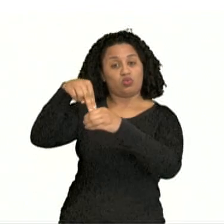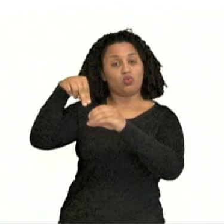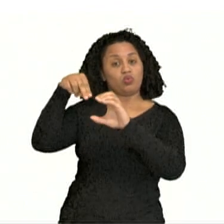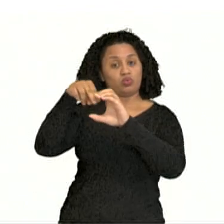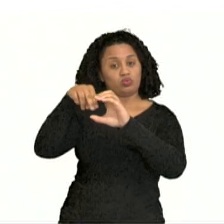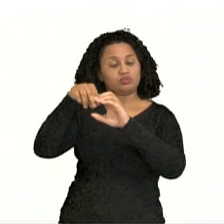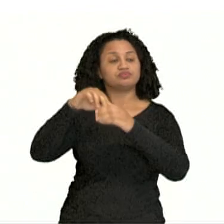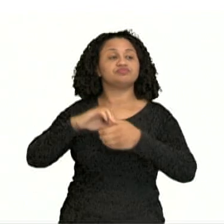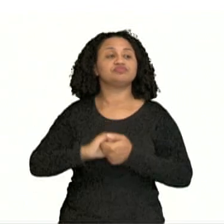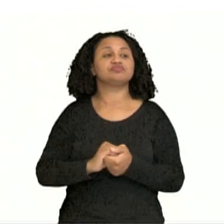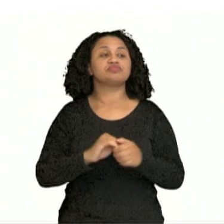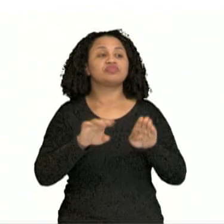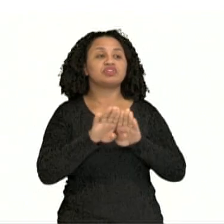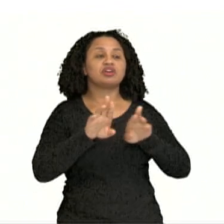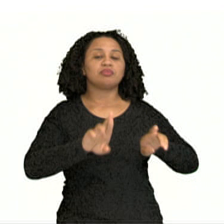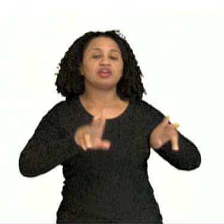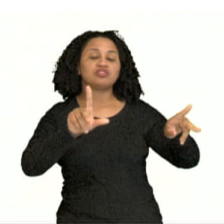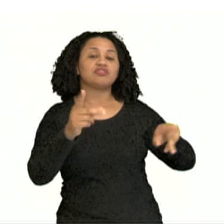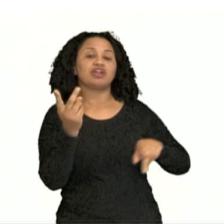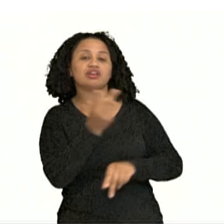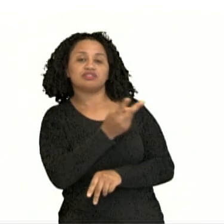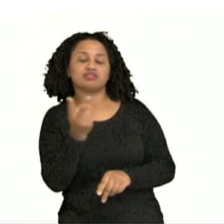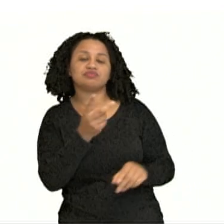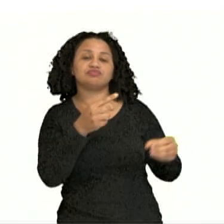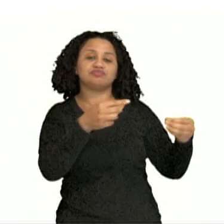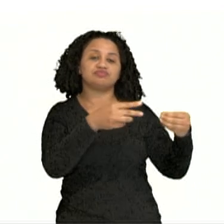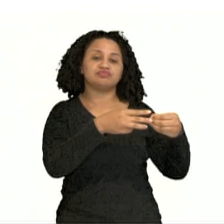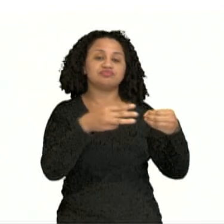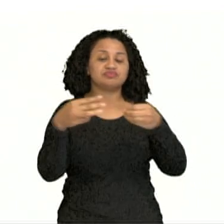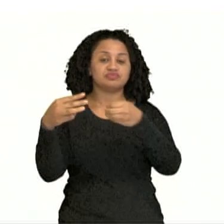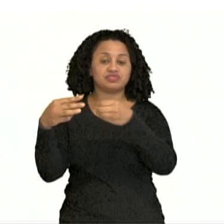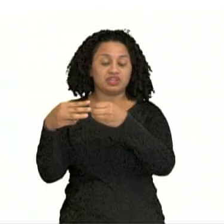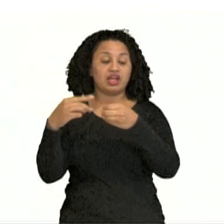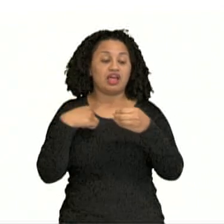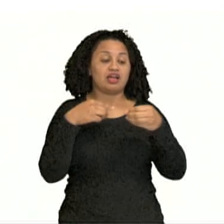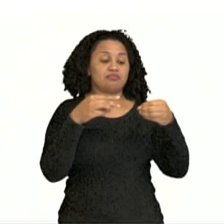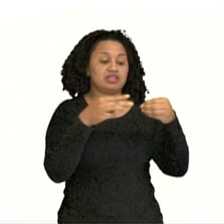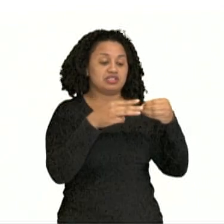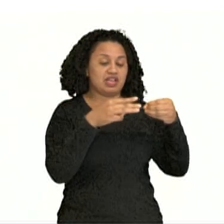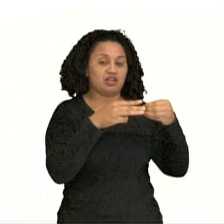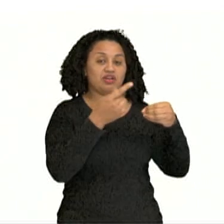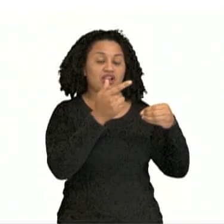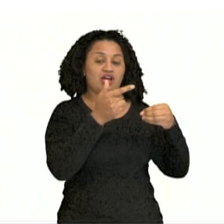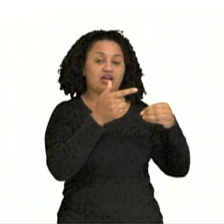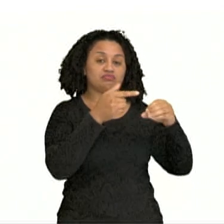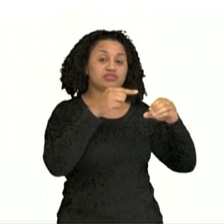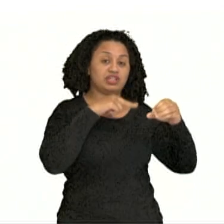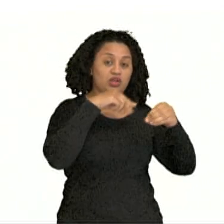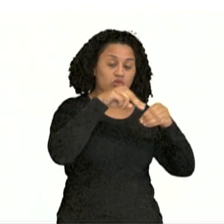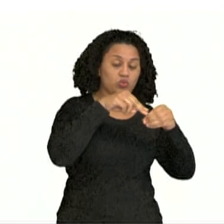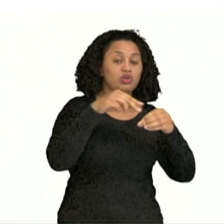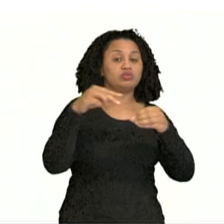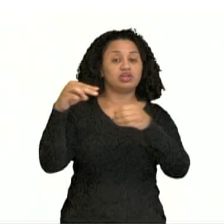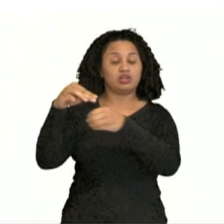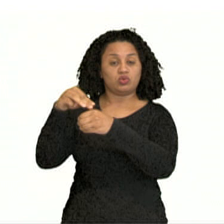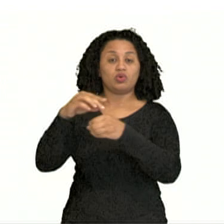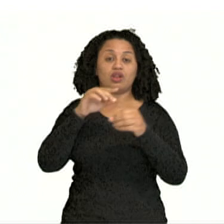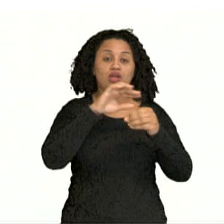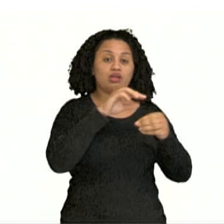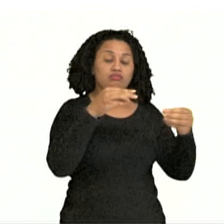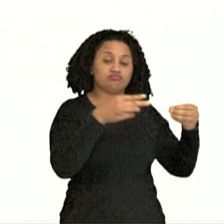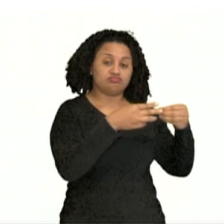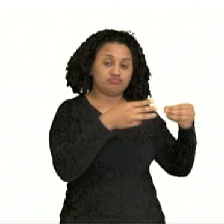relembrar a diferença entre uma célula eucarionte animal de uma vegetal e relembrar os